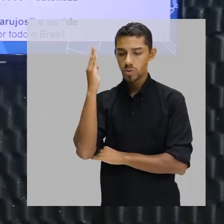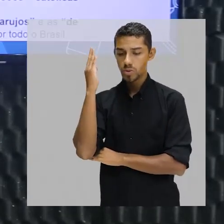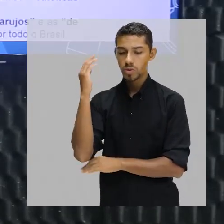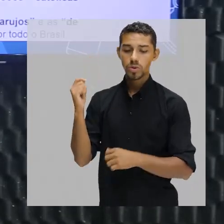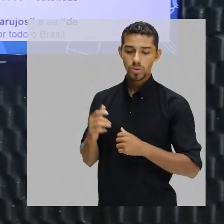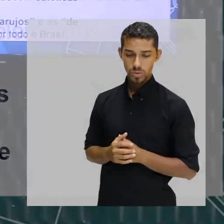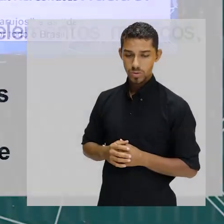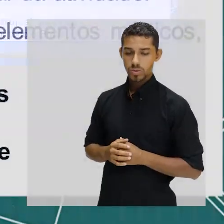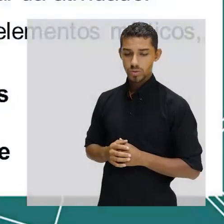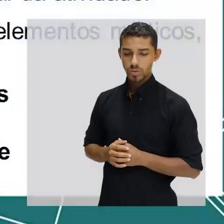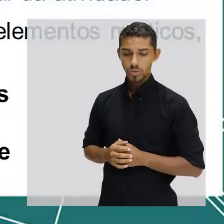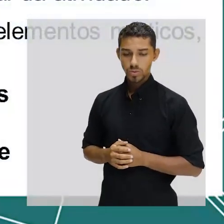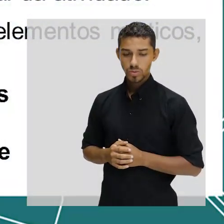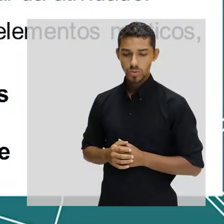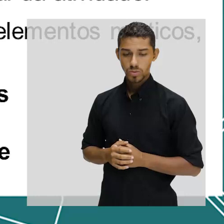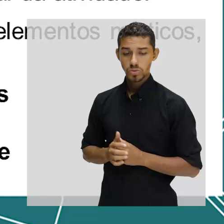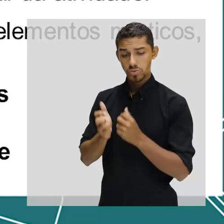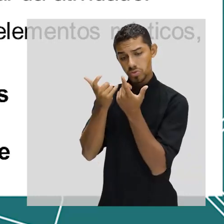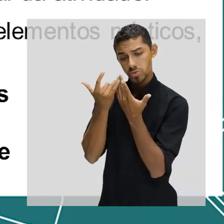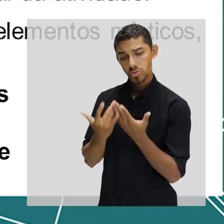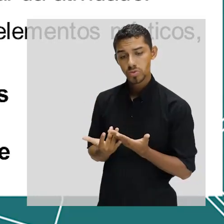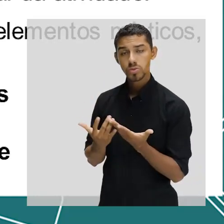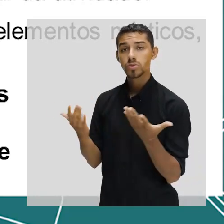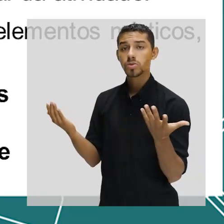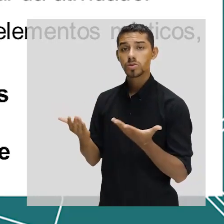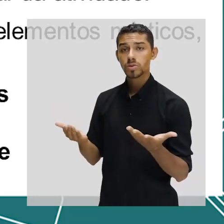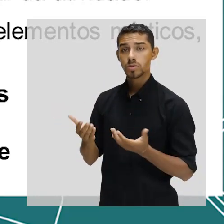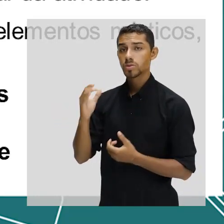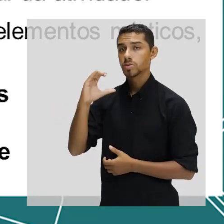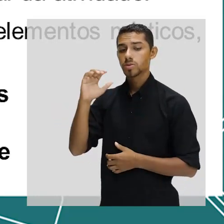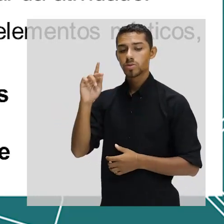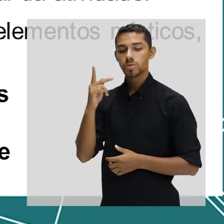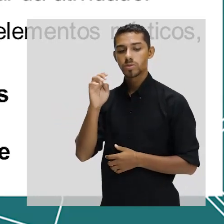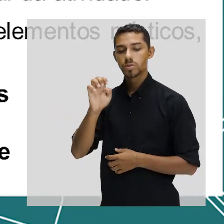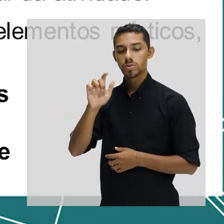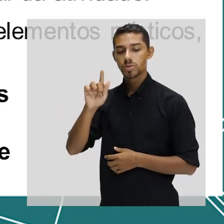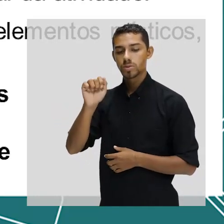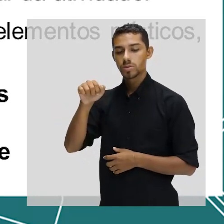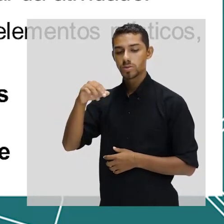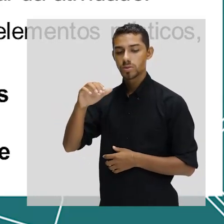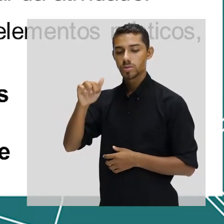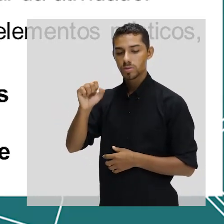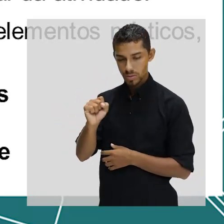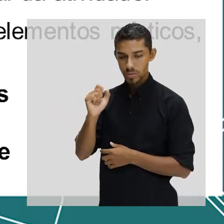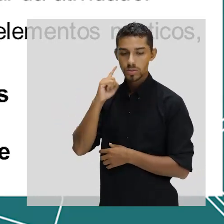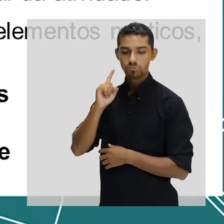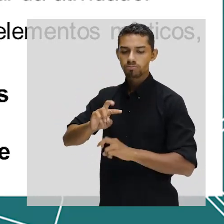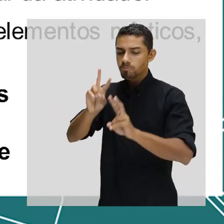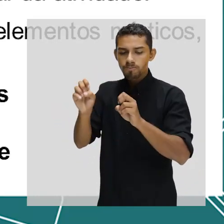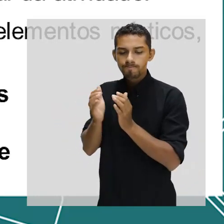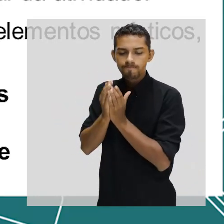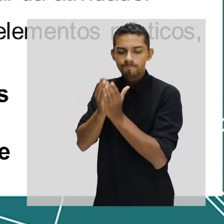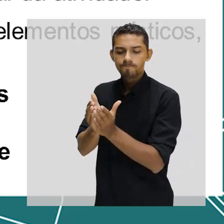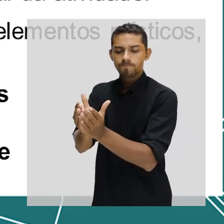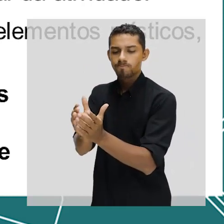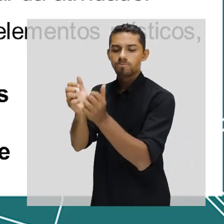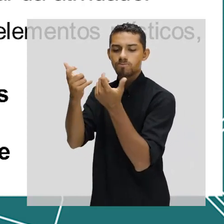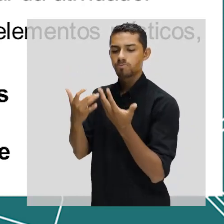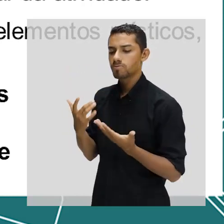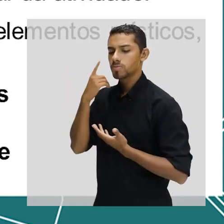reis. E vamos falar especificamente sobre as cheganças agora. O que são cheganças? Temas marítimos, navegação, as desventuras do